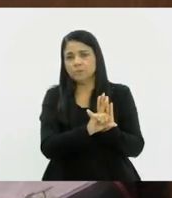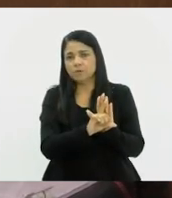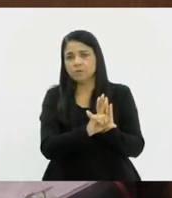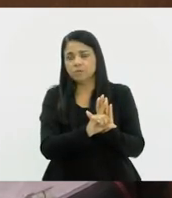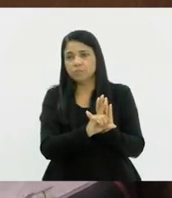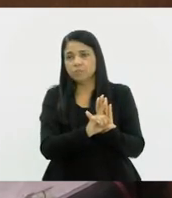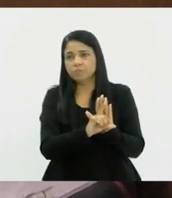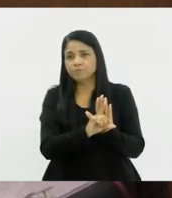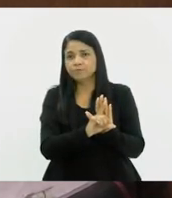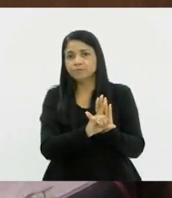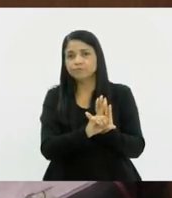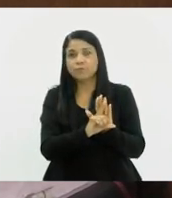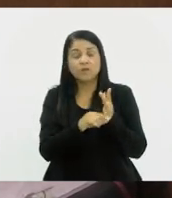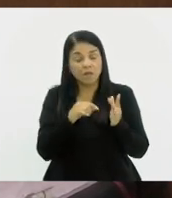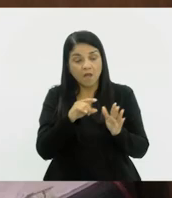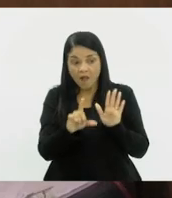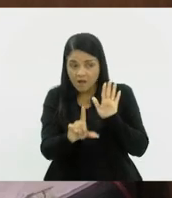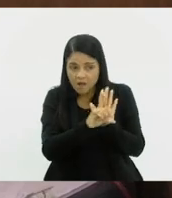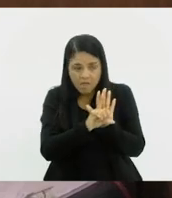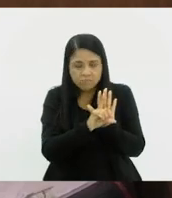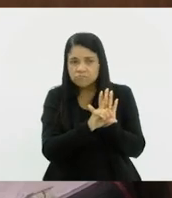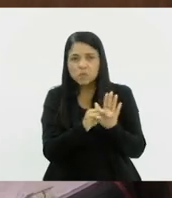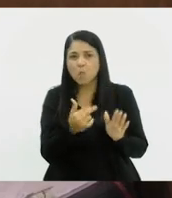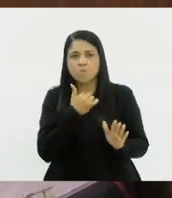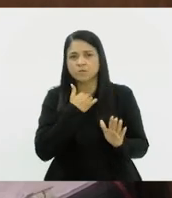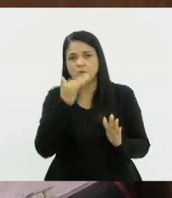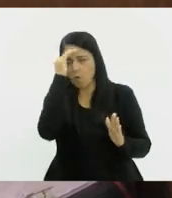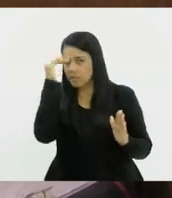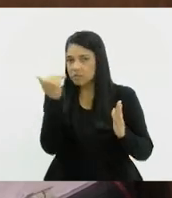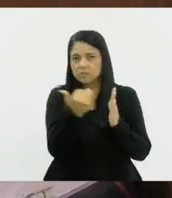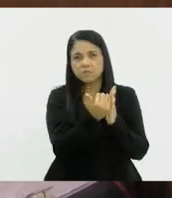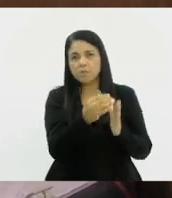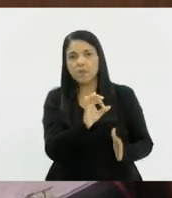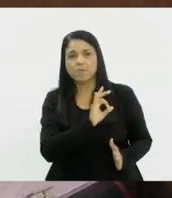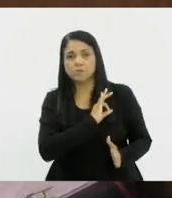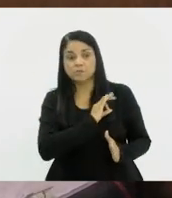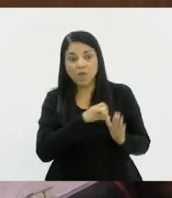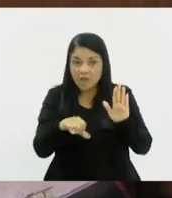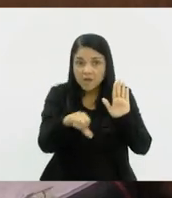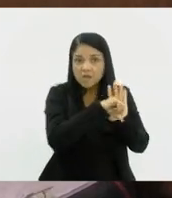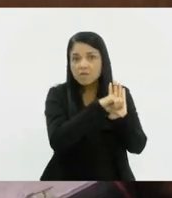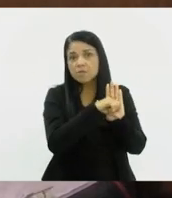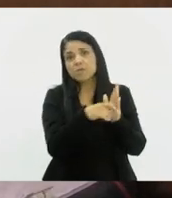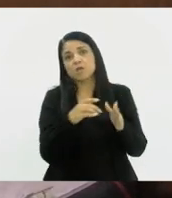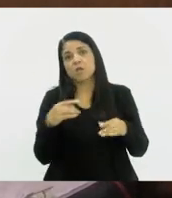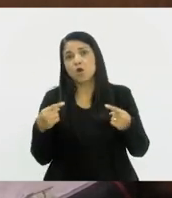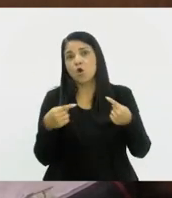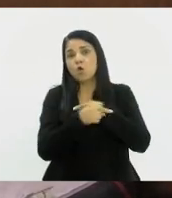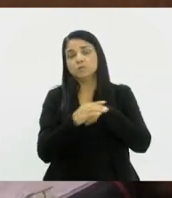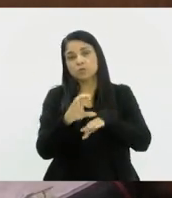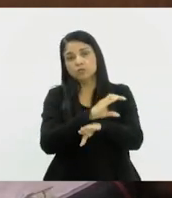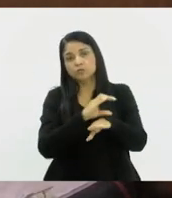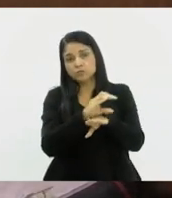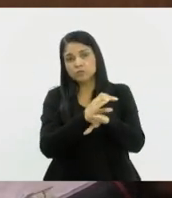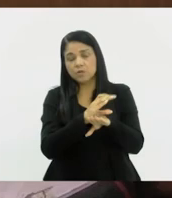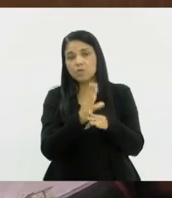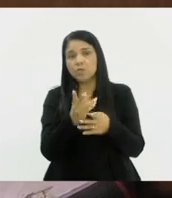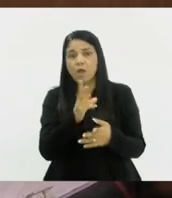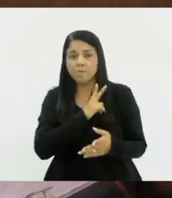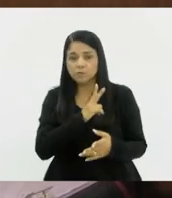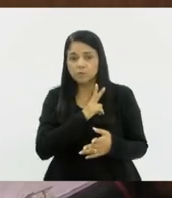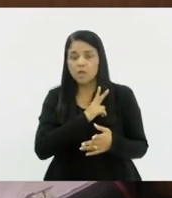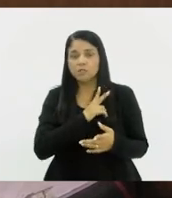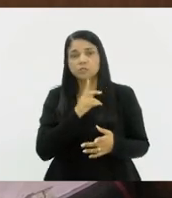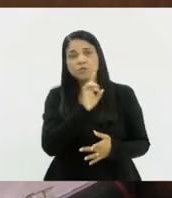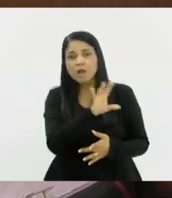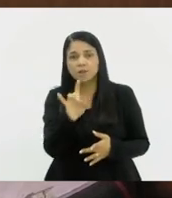obedecido pelos agentes de segurança pois eles estariam cometendo um crime cont outra a Constituição da privacidade na individualidade